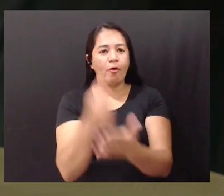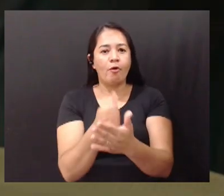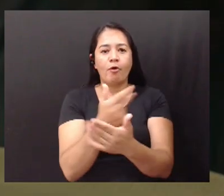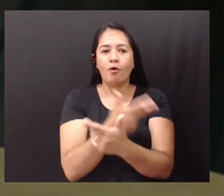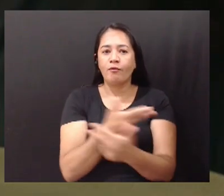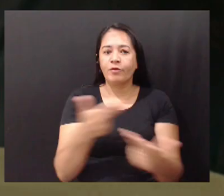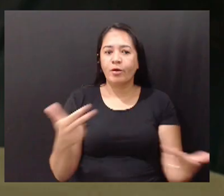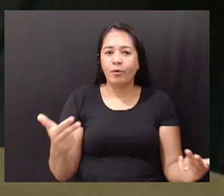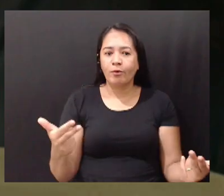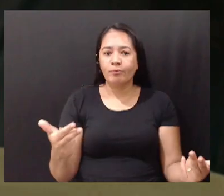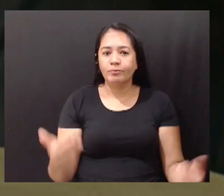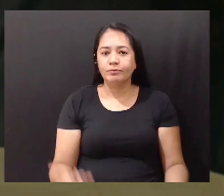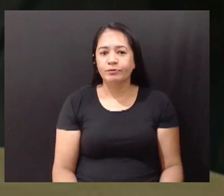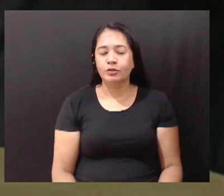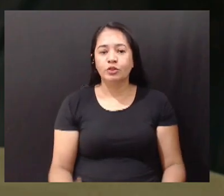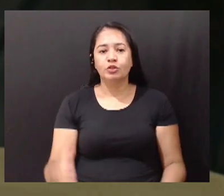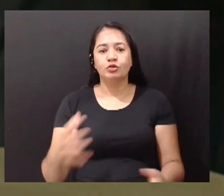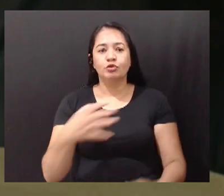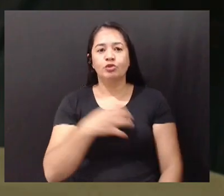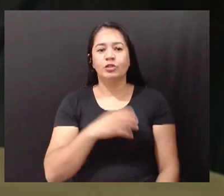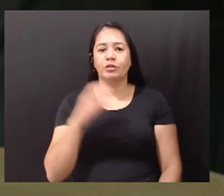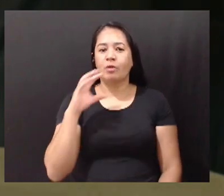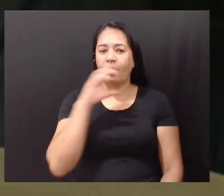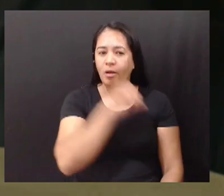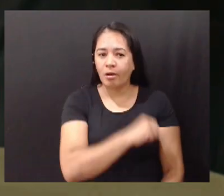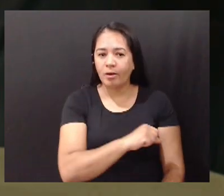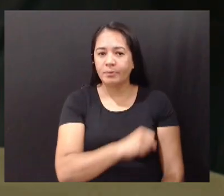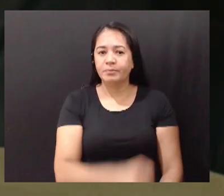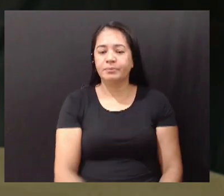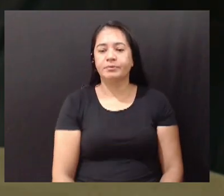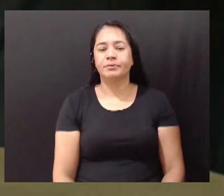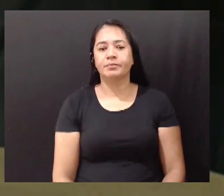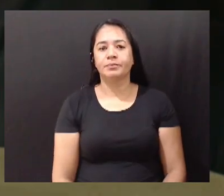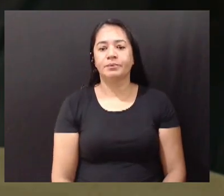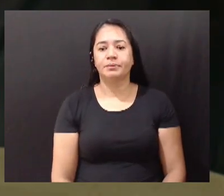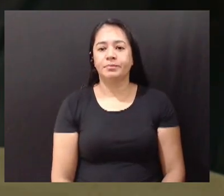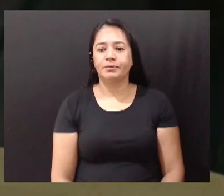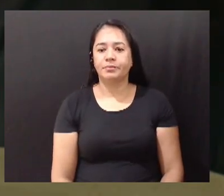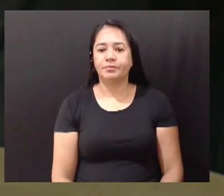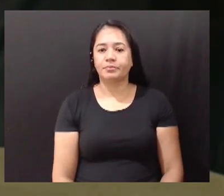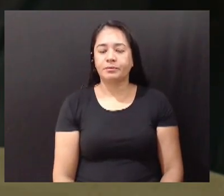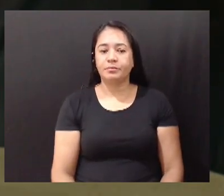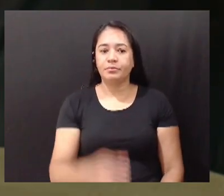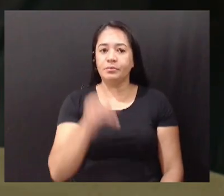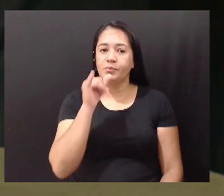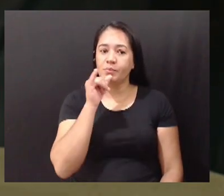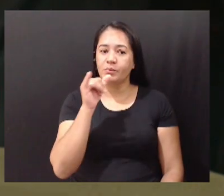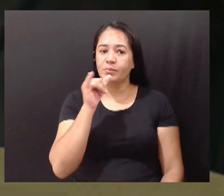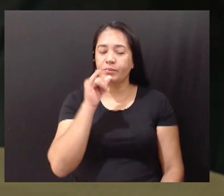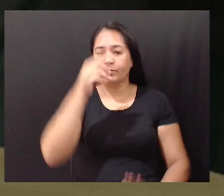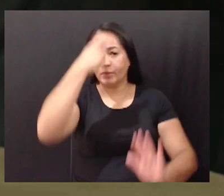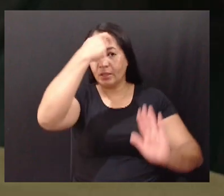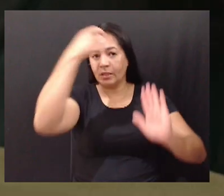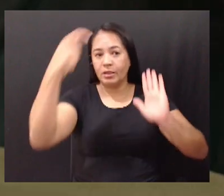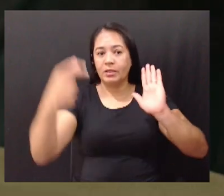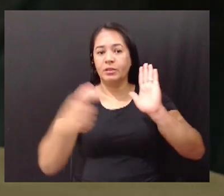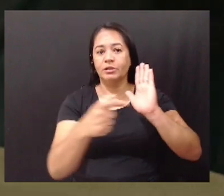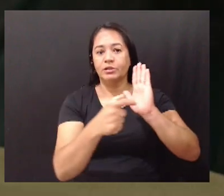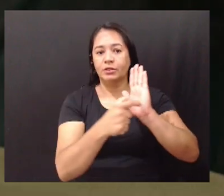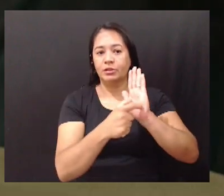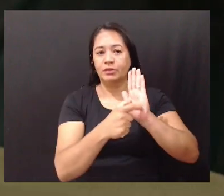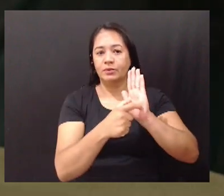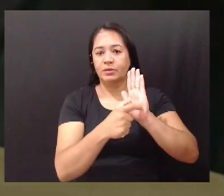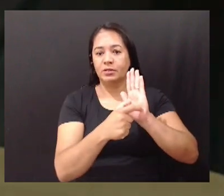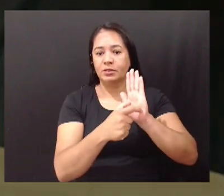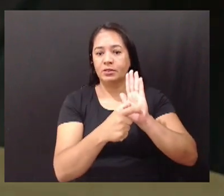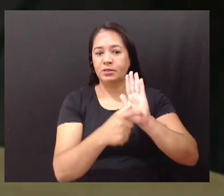de forma imediata, né? Vamos colocar aí o exemplo da inteligência artificial, né? A gente quer saber